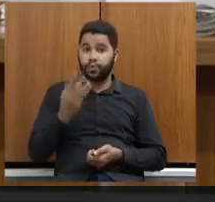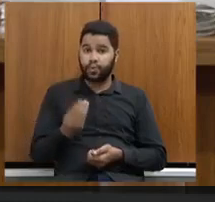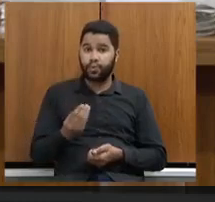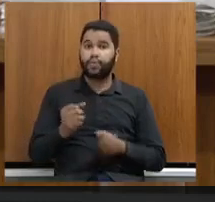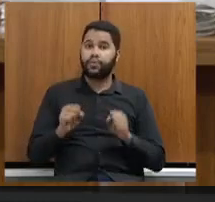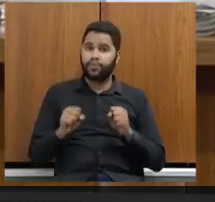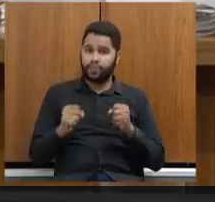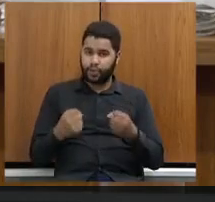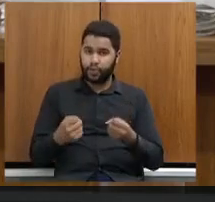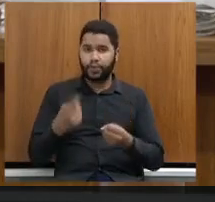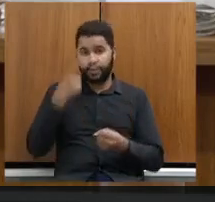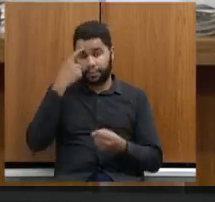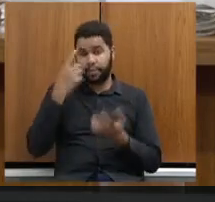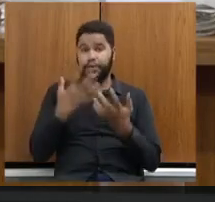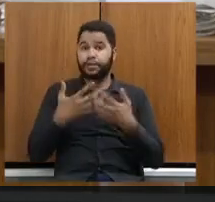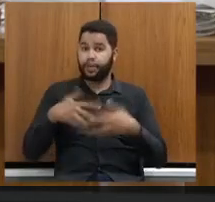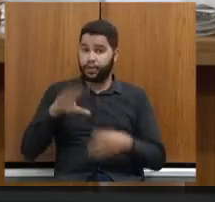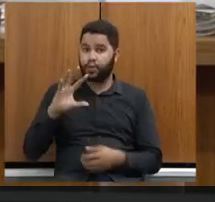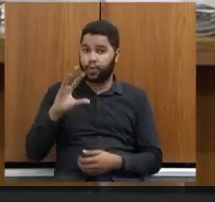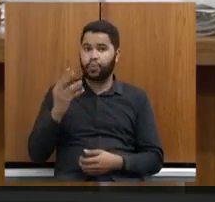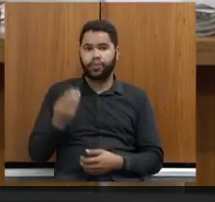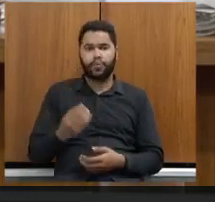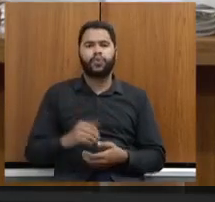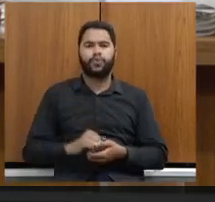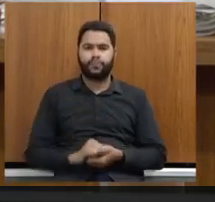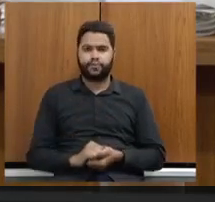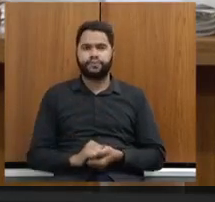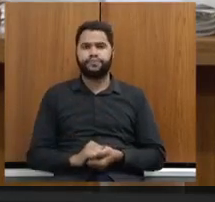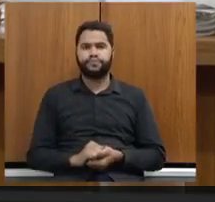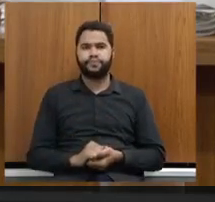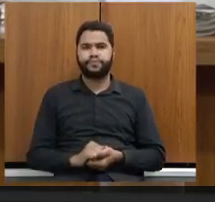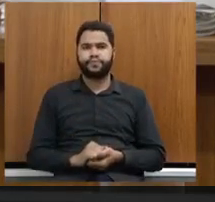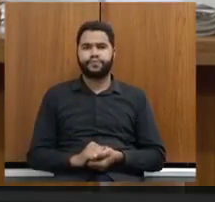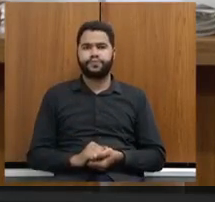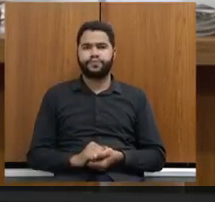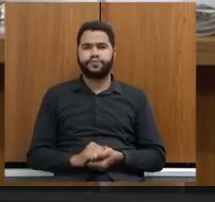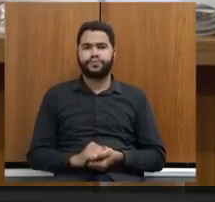segurança ela vai ser pensada sempre como tudo é só desligado